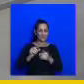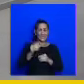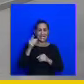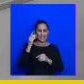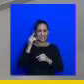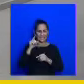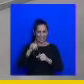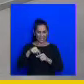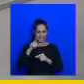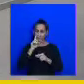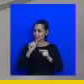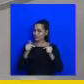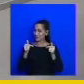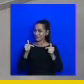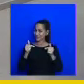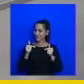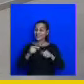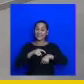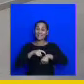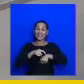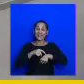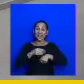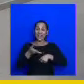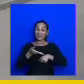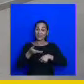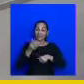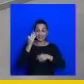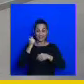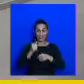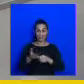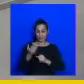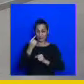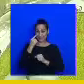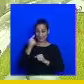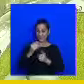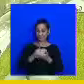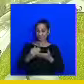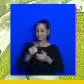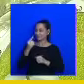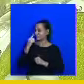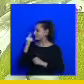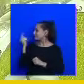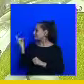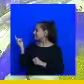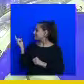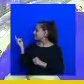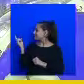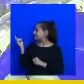Será que hoje é o seu dia de sorte? Chegou a hora de saber. Vamos começar? Bolas posicionadas.